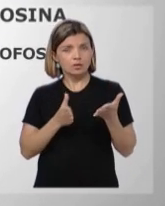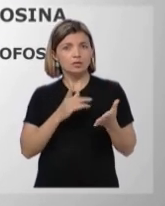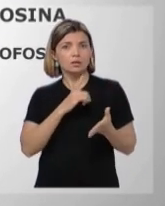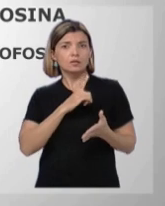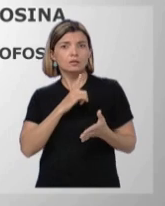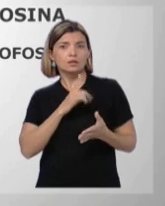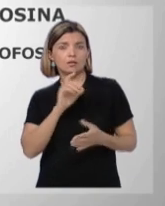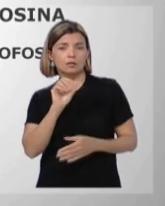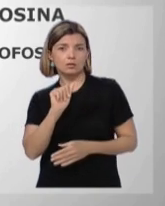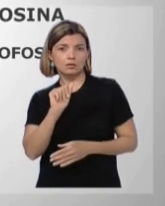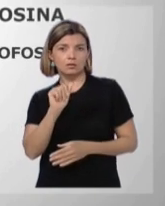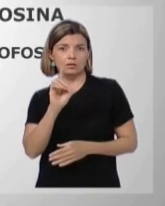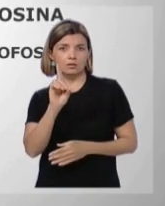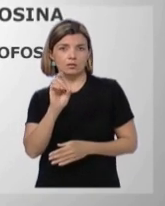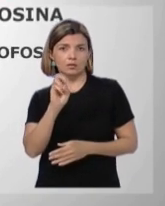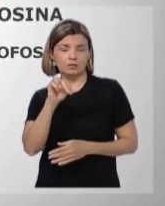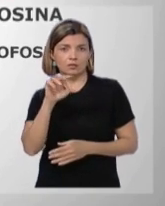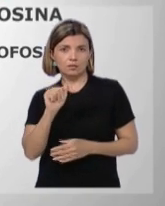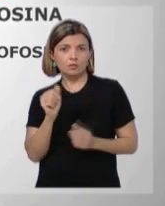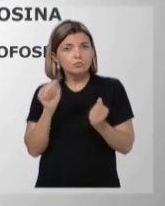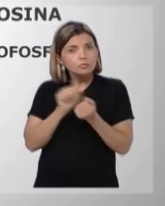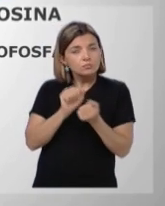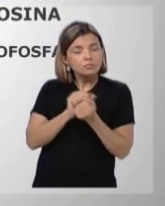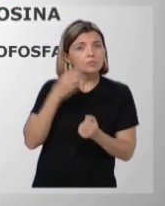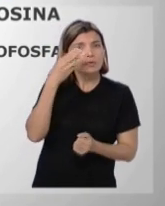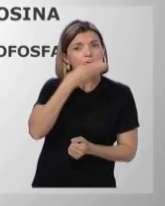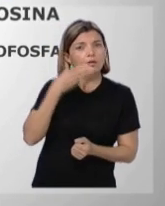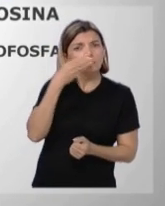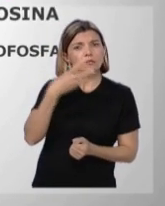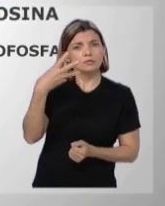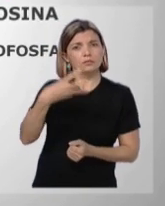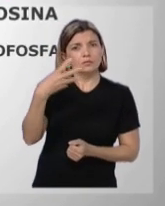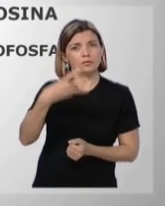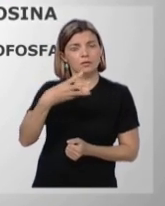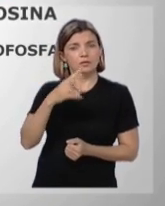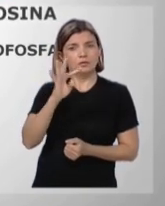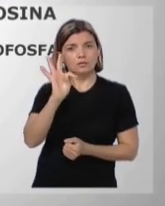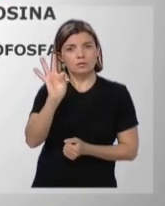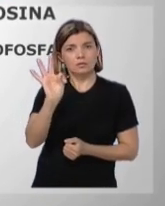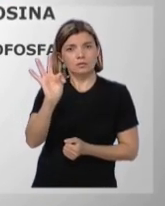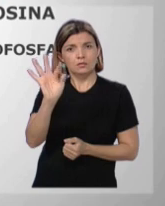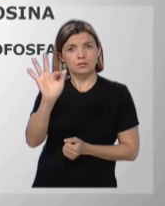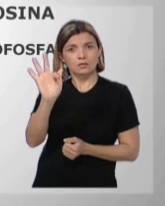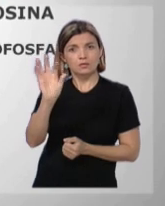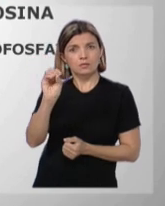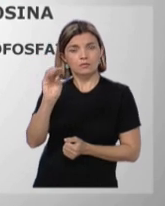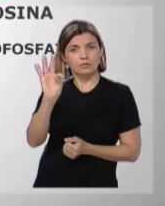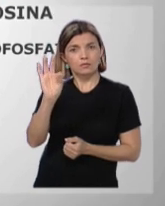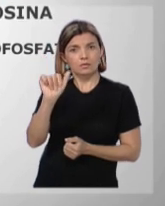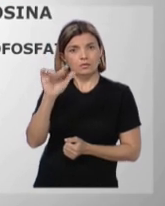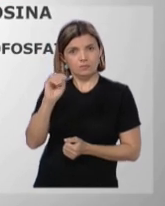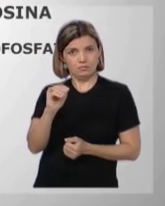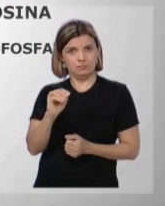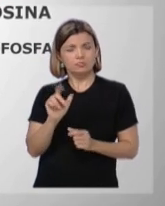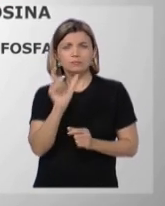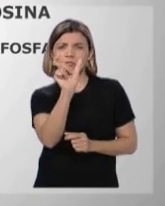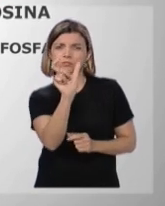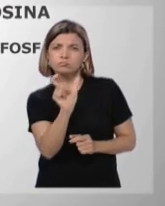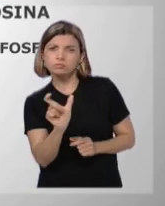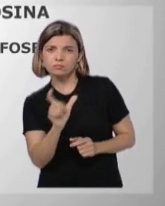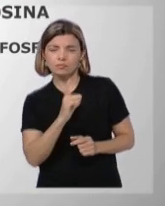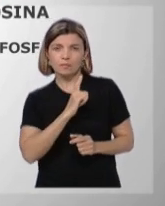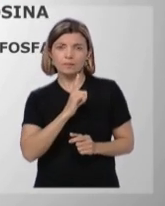base nitrogenada adenina, ligada a um açúcar e a três moléculas de fosfato, a adenosina